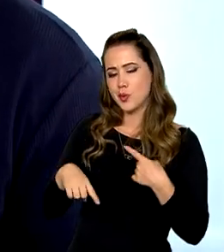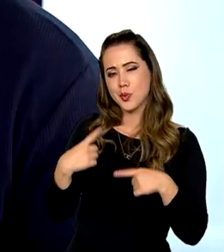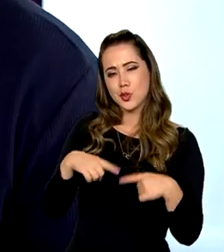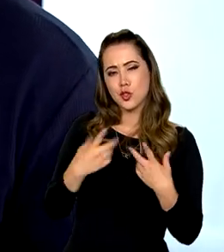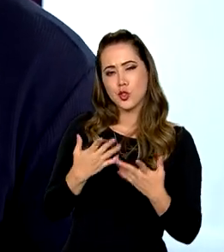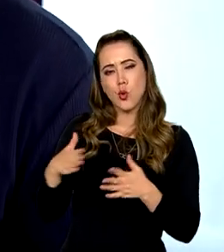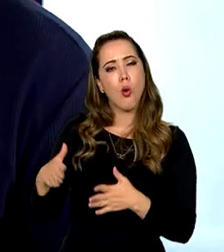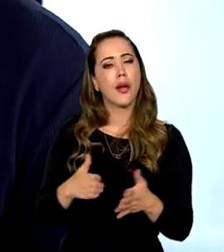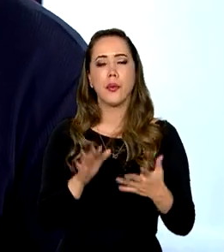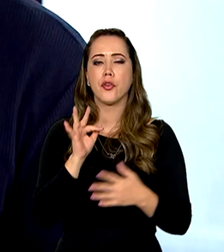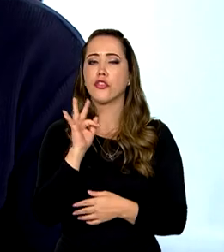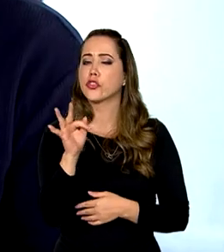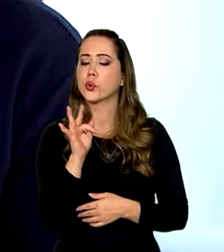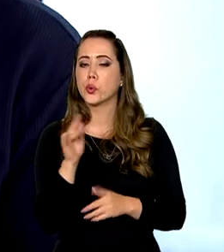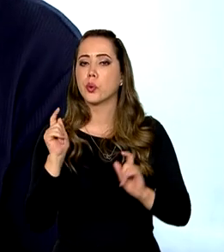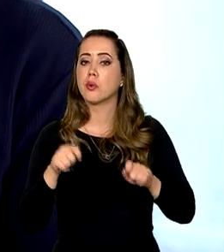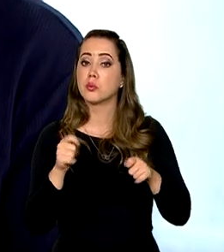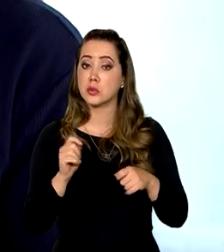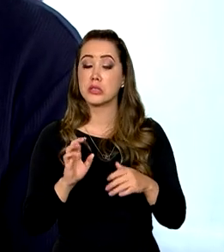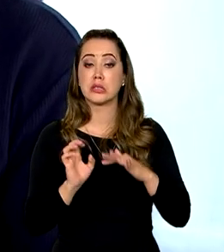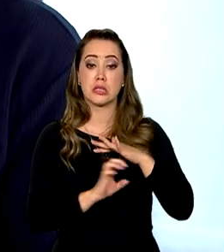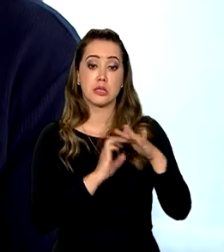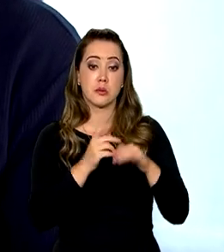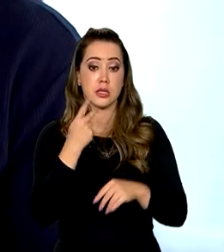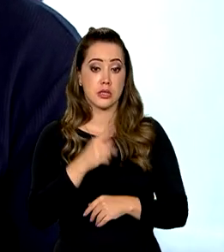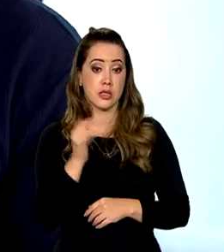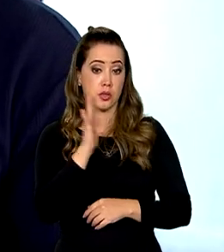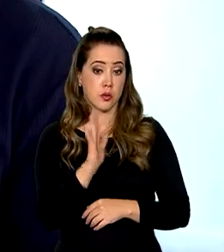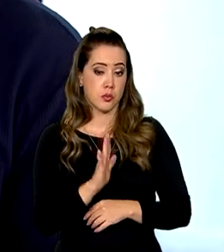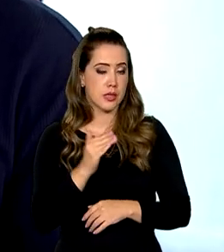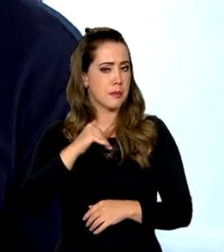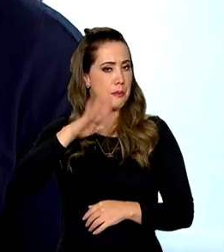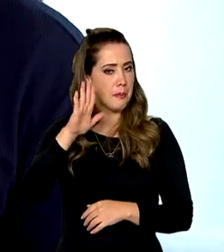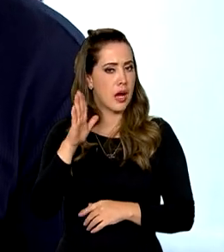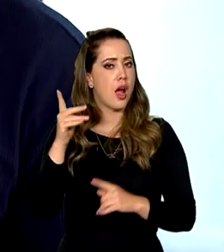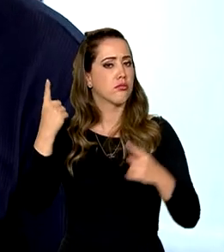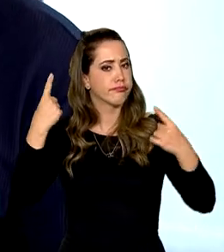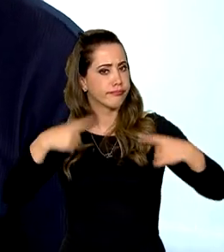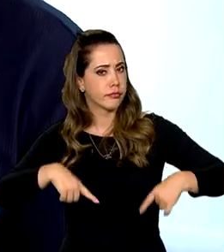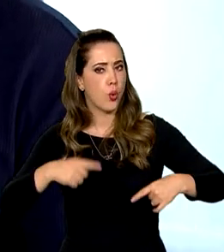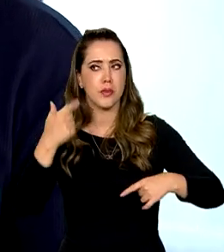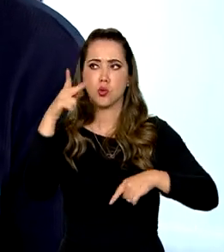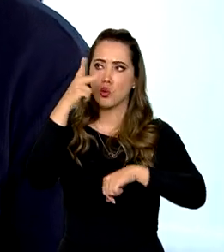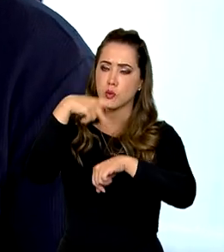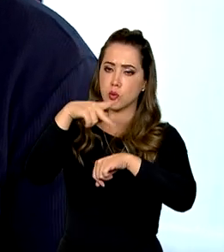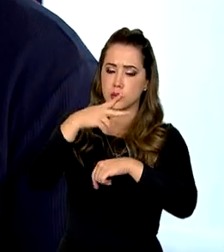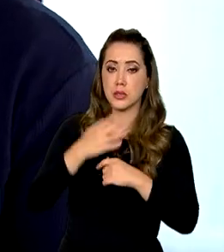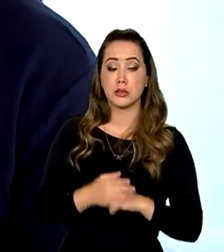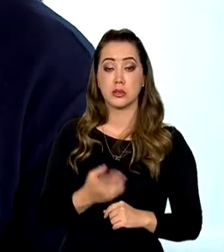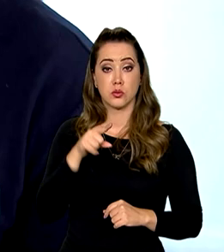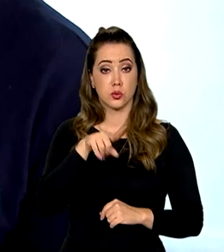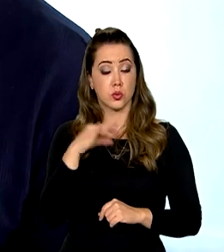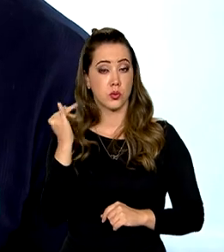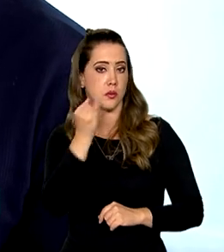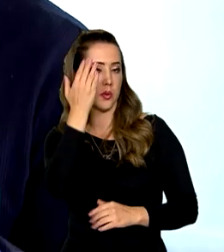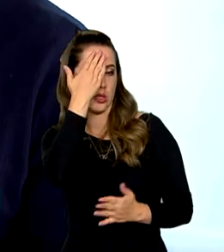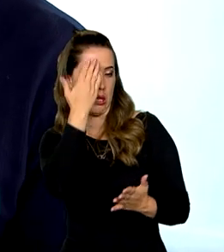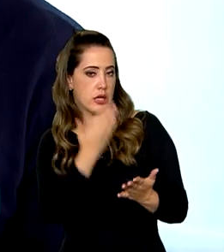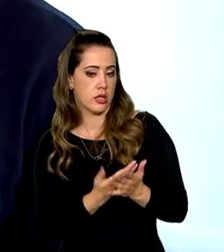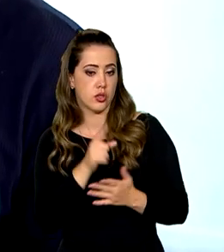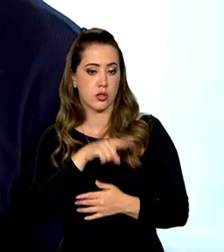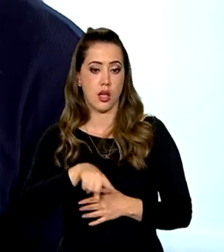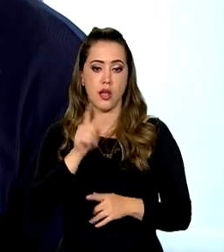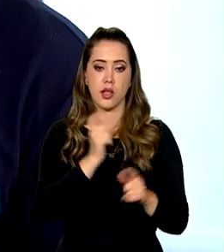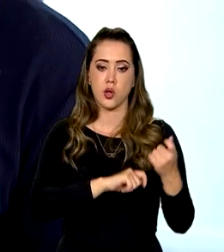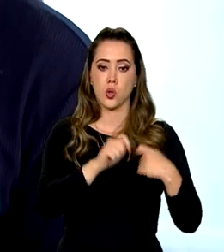discutidos caminhos para tornar as empresas brasileiras mais competitivas. Uma das grandes apostas é